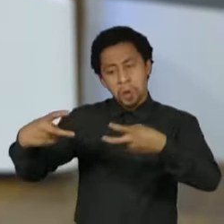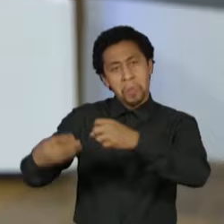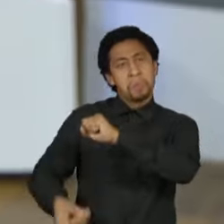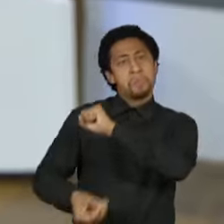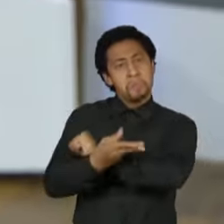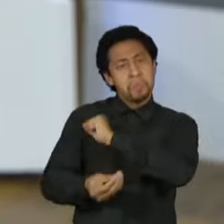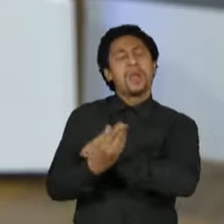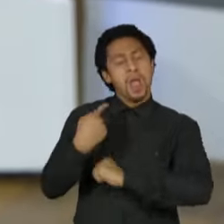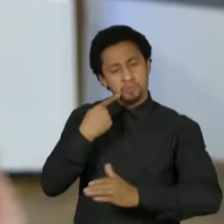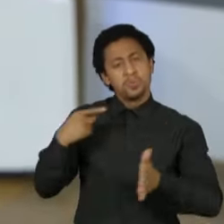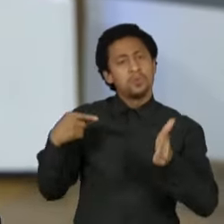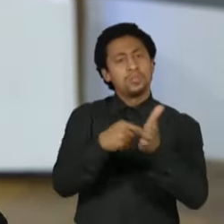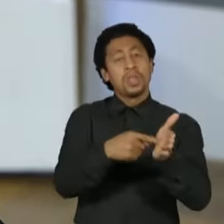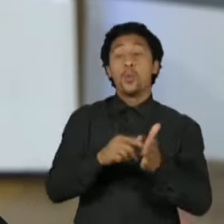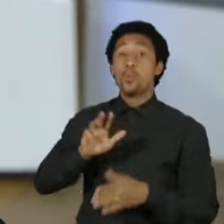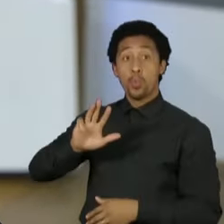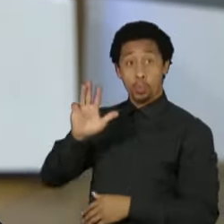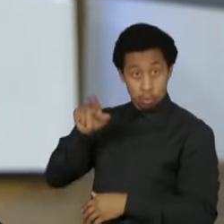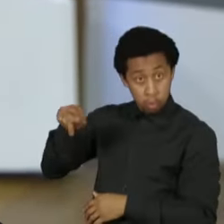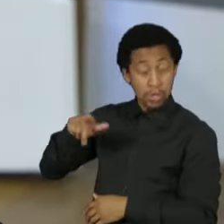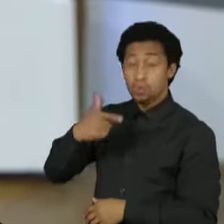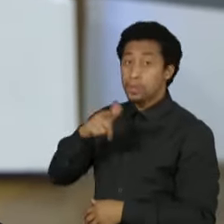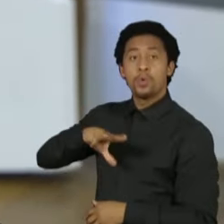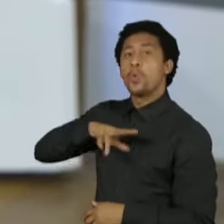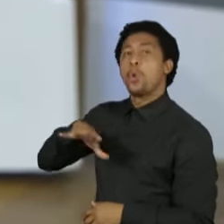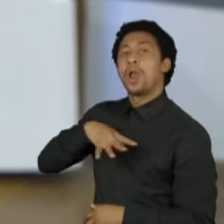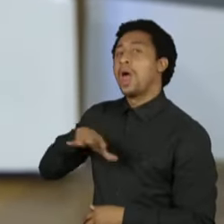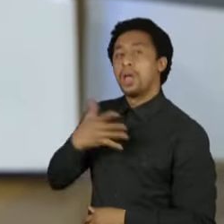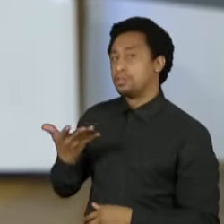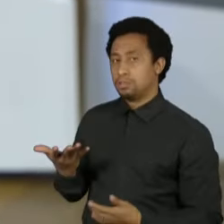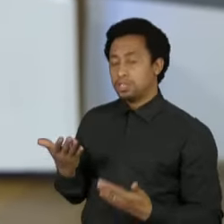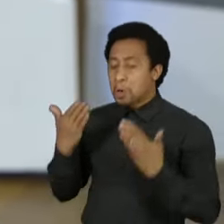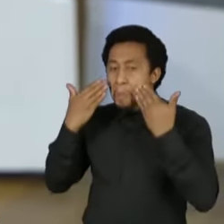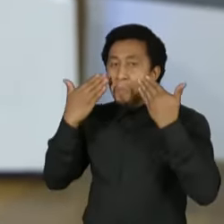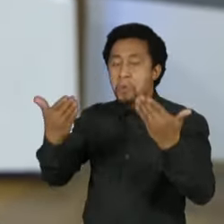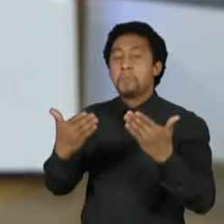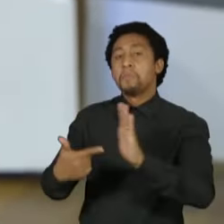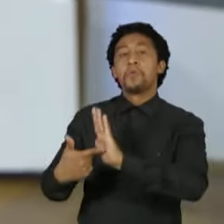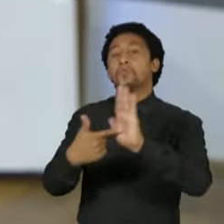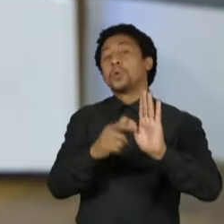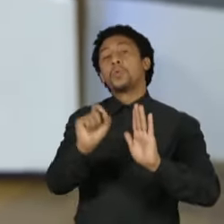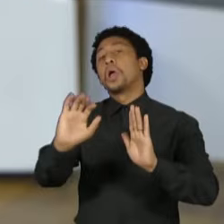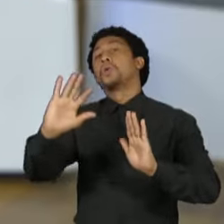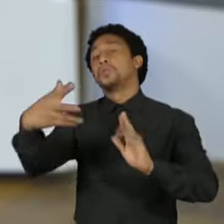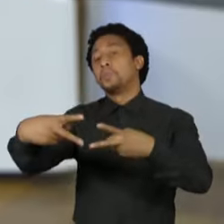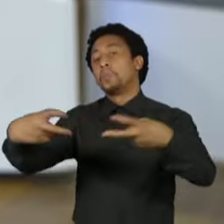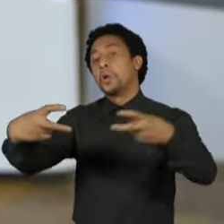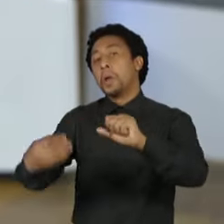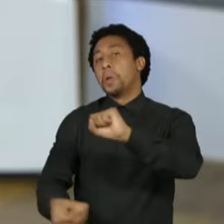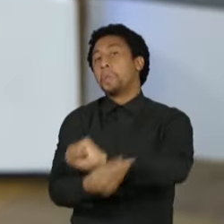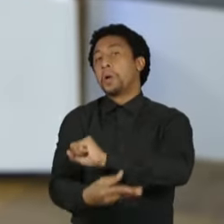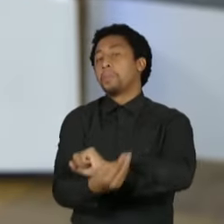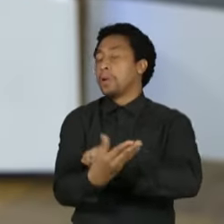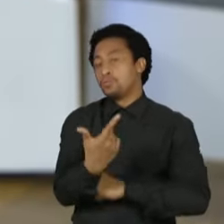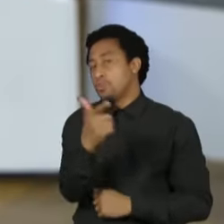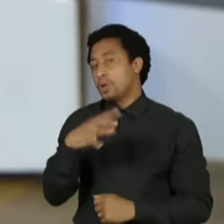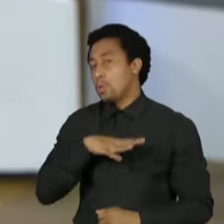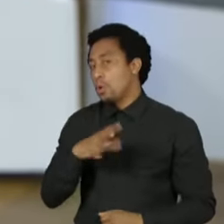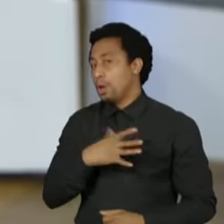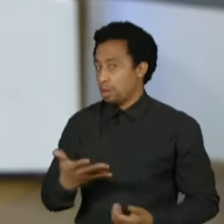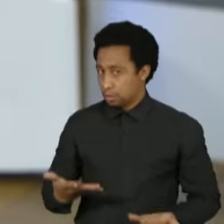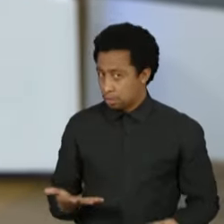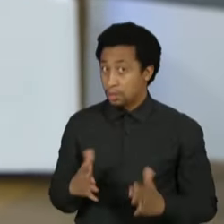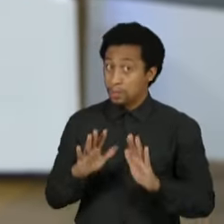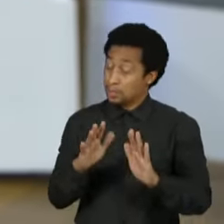orquestrador do até então maior escândalo da história da República, que foi o Petrolão. Não vamos aqui dourar a pílula. Nós estamos